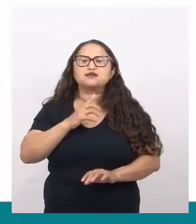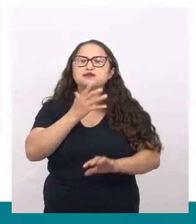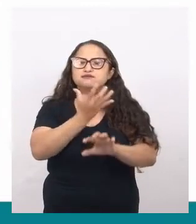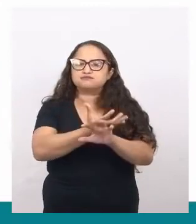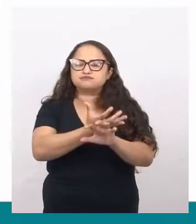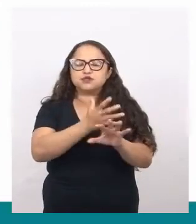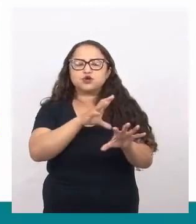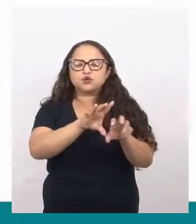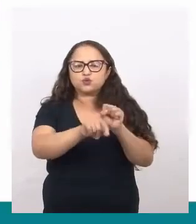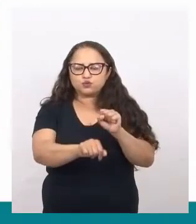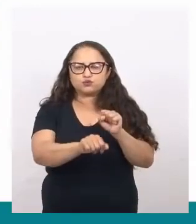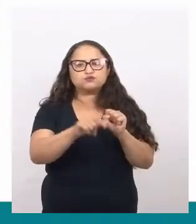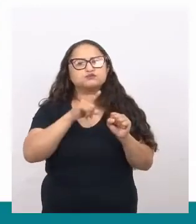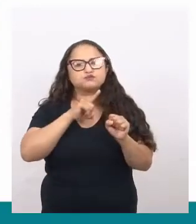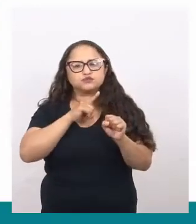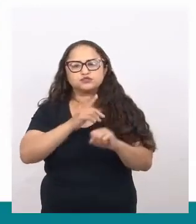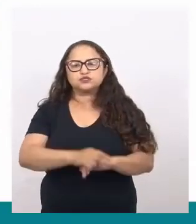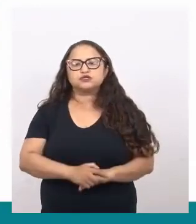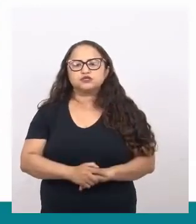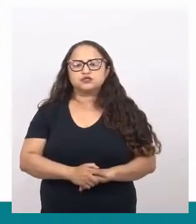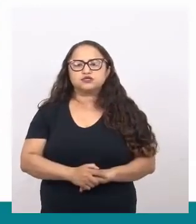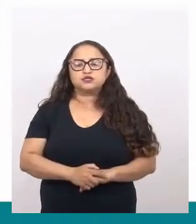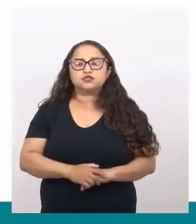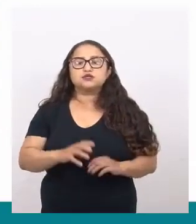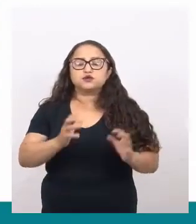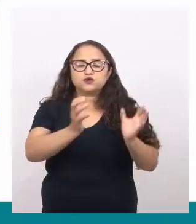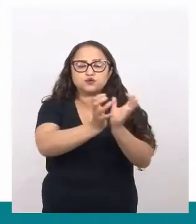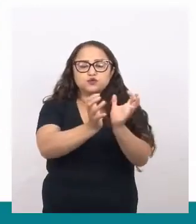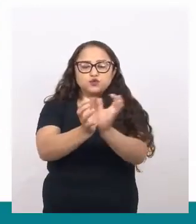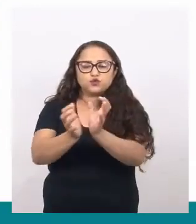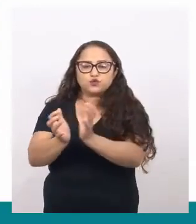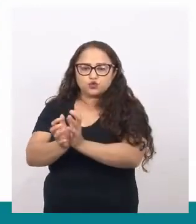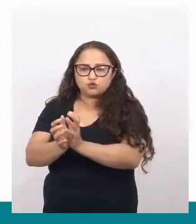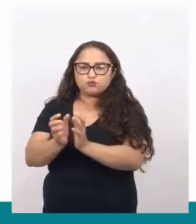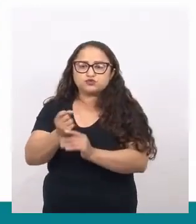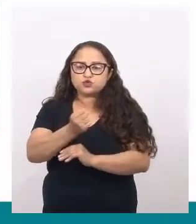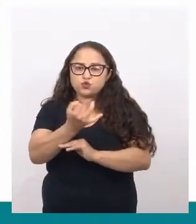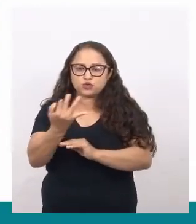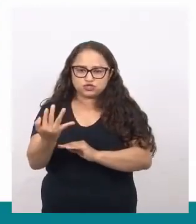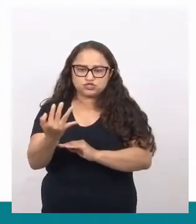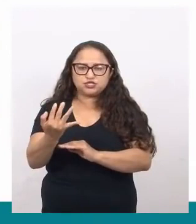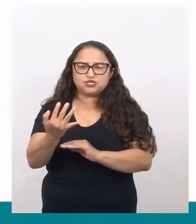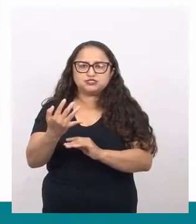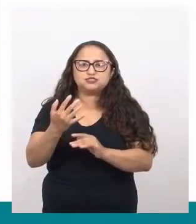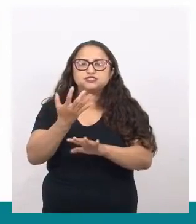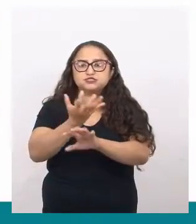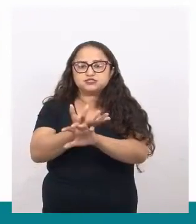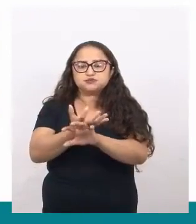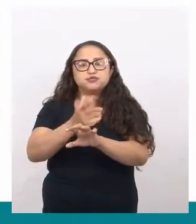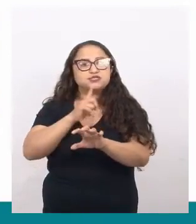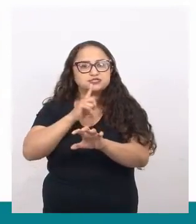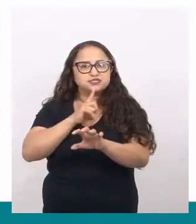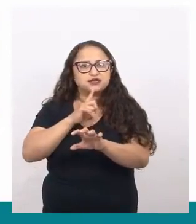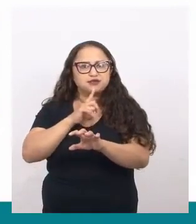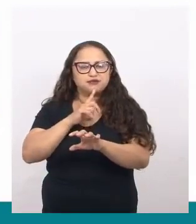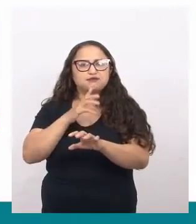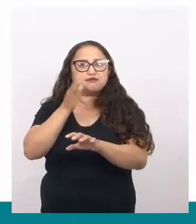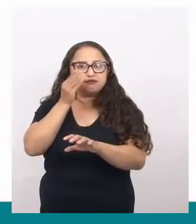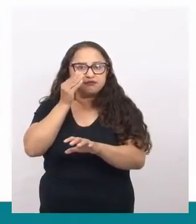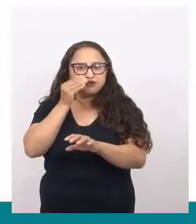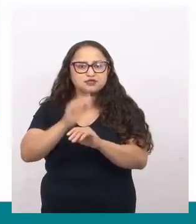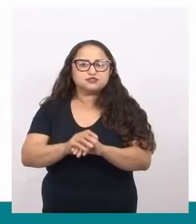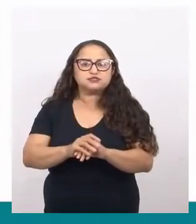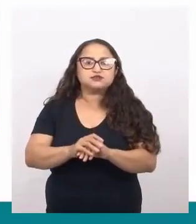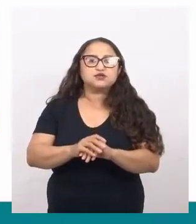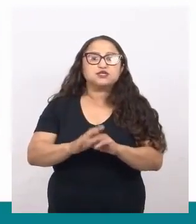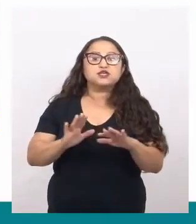o que ele vai selecionar? Ele seleciona a quantidade de turmas dessa disciplina que ele tem interesse em ter aulas atribuídas e a fase que ele quer